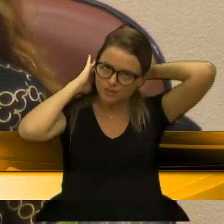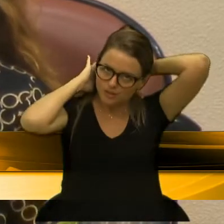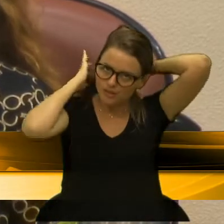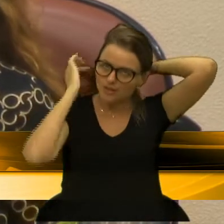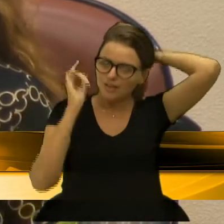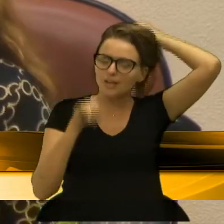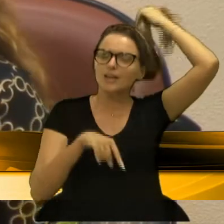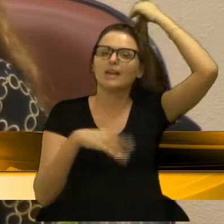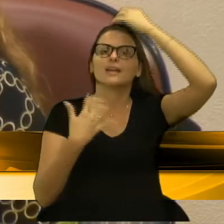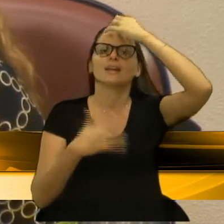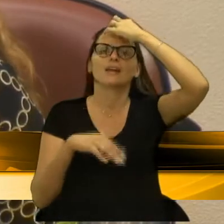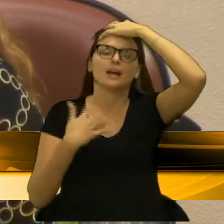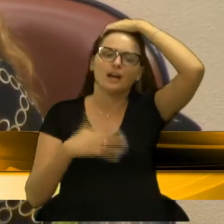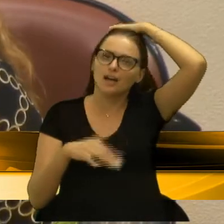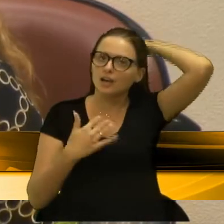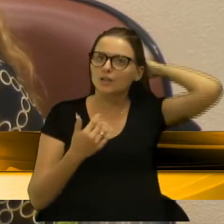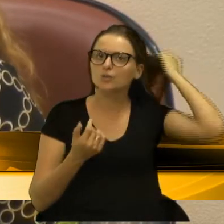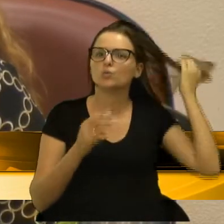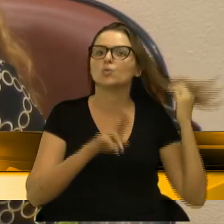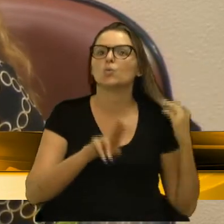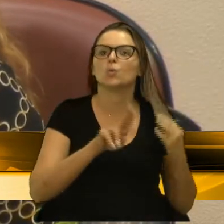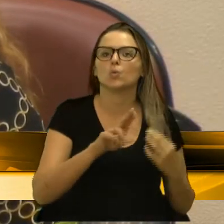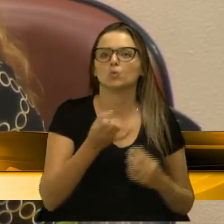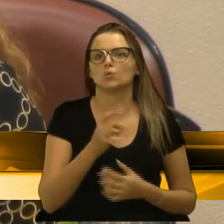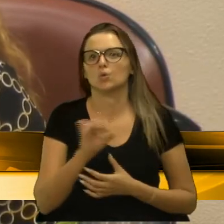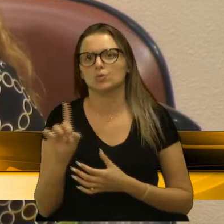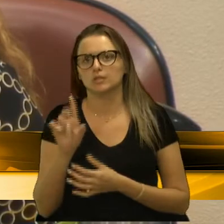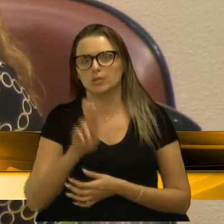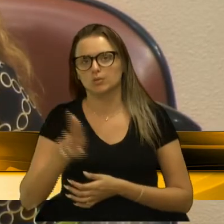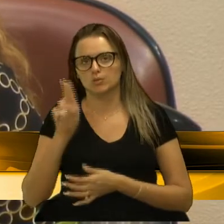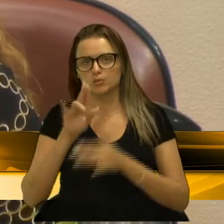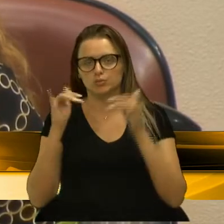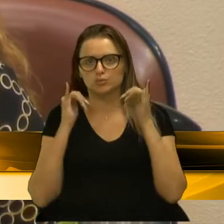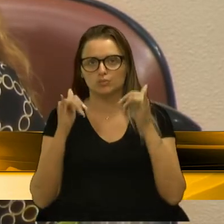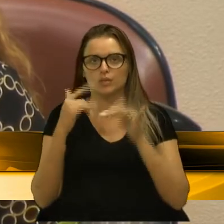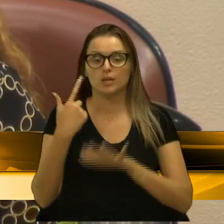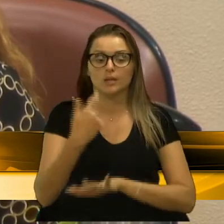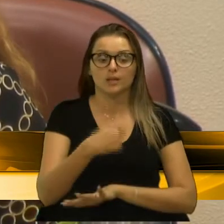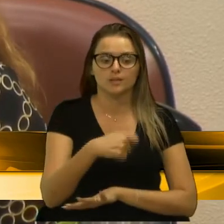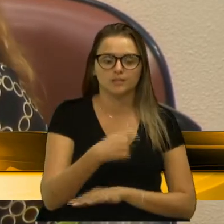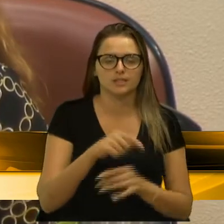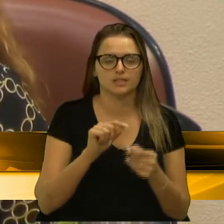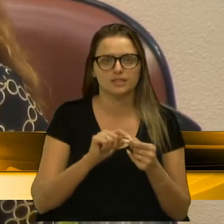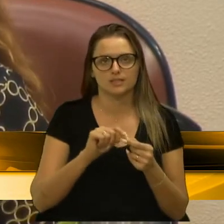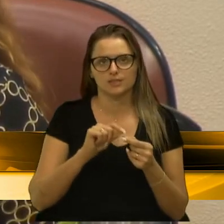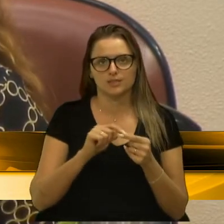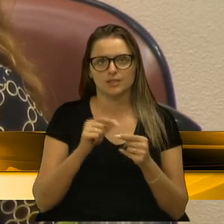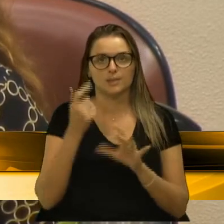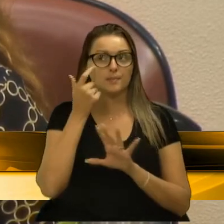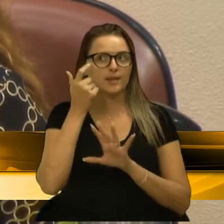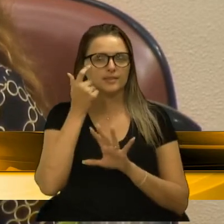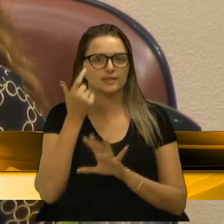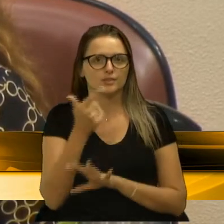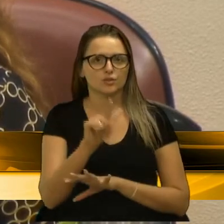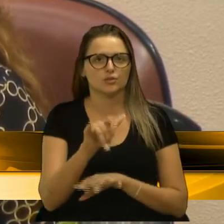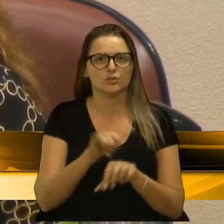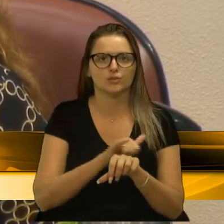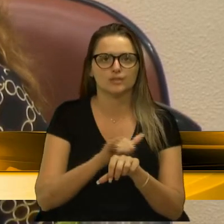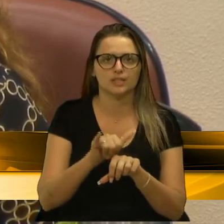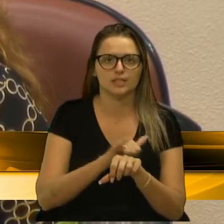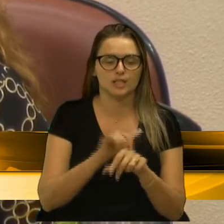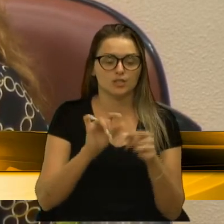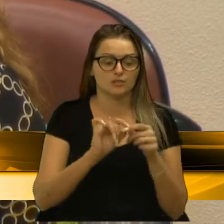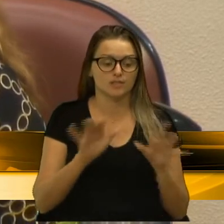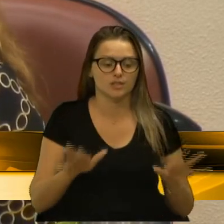de usar ou não. Então, acho que é necessário que se faça, né, que a gente repense de que forma vamos estimular